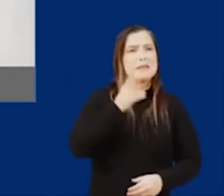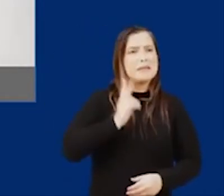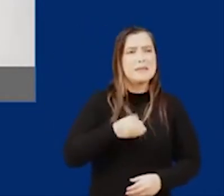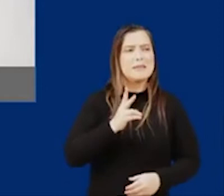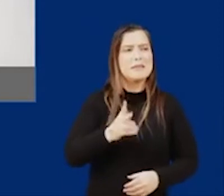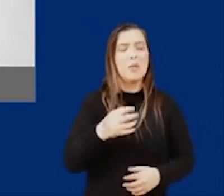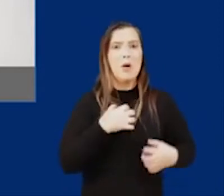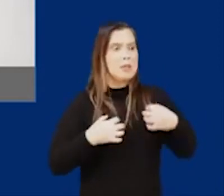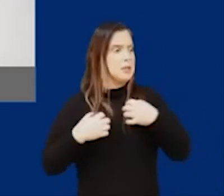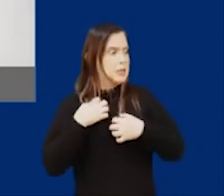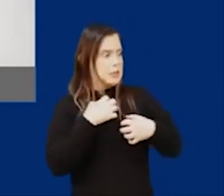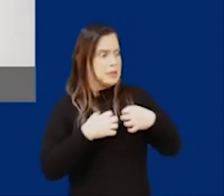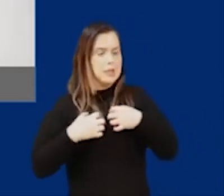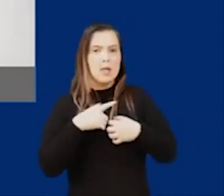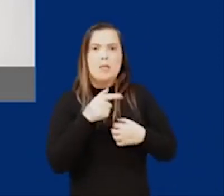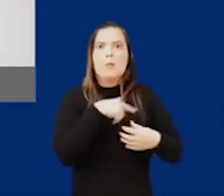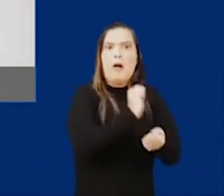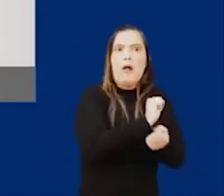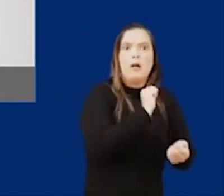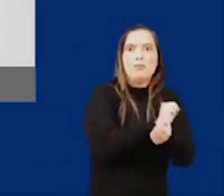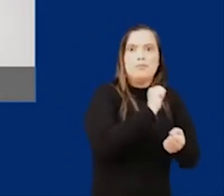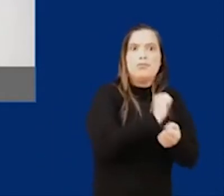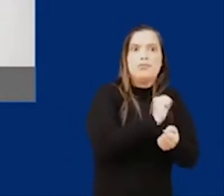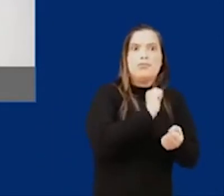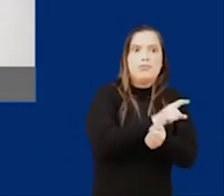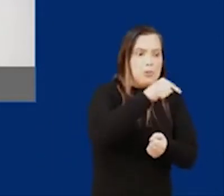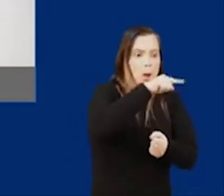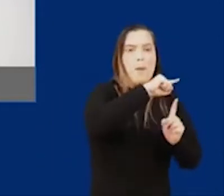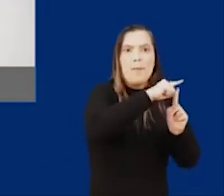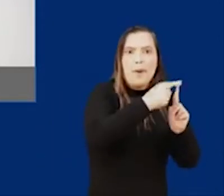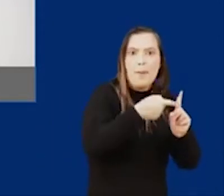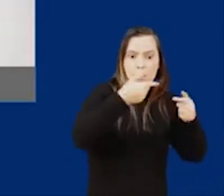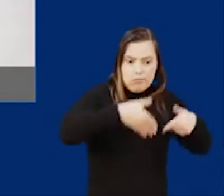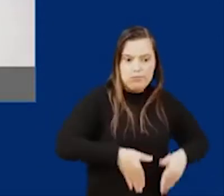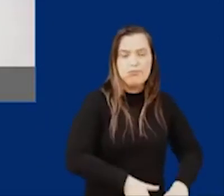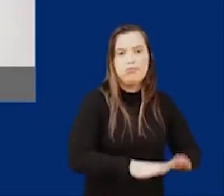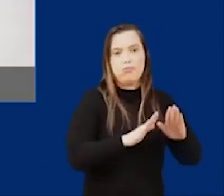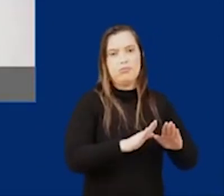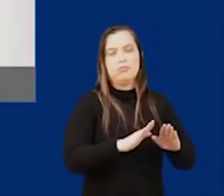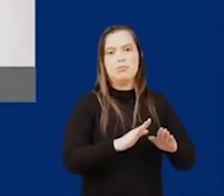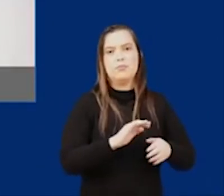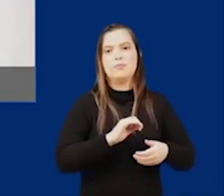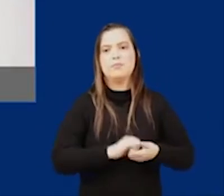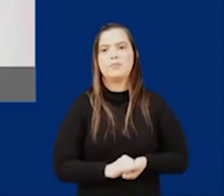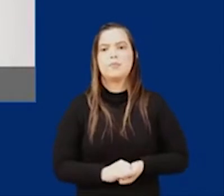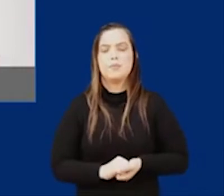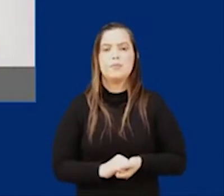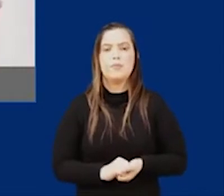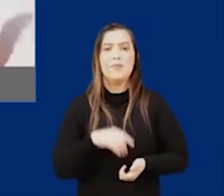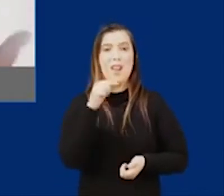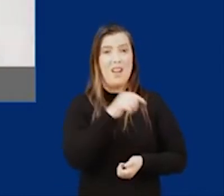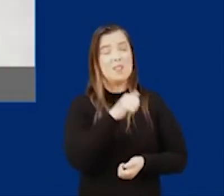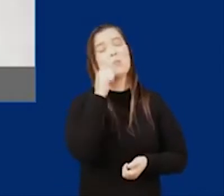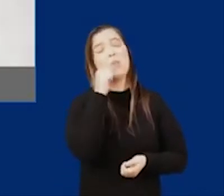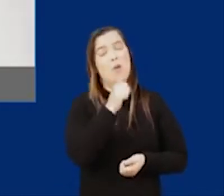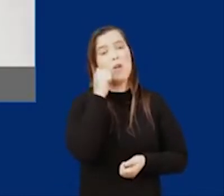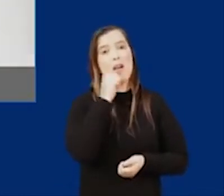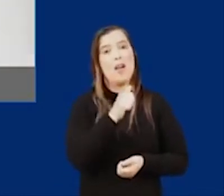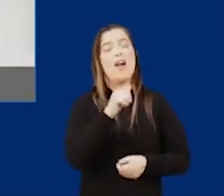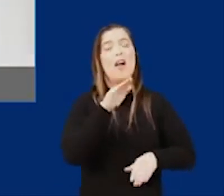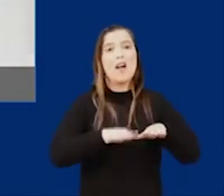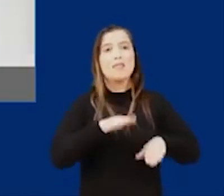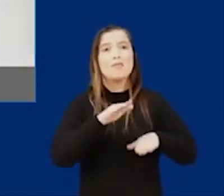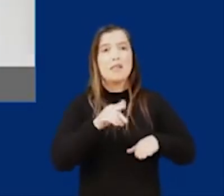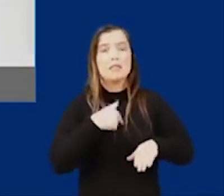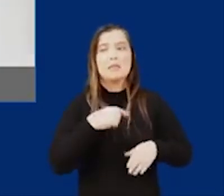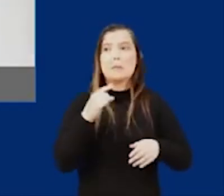nossa ansiedade, sem informação, adoece essa gestação, faz com que essas mulheres tenham receio de